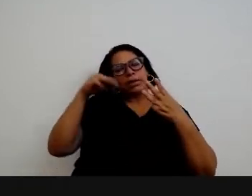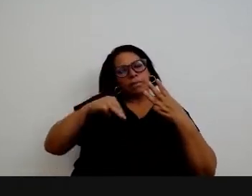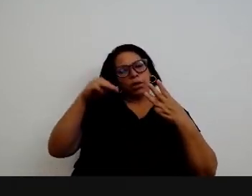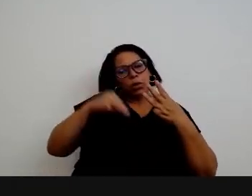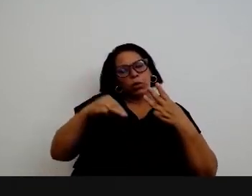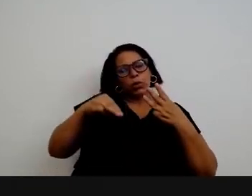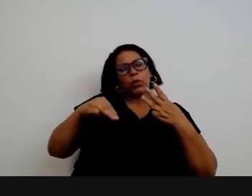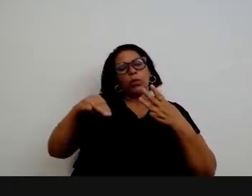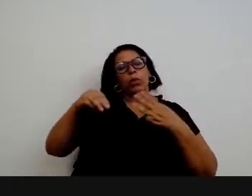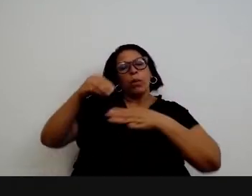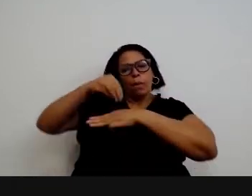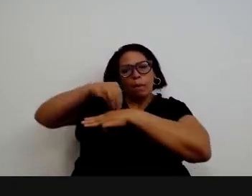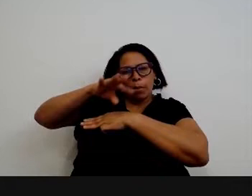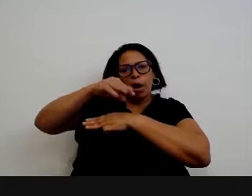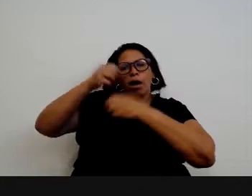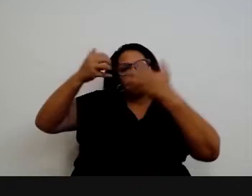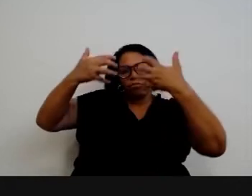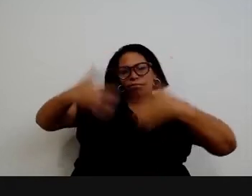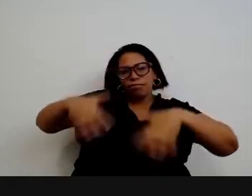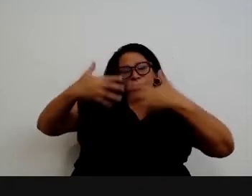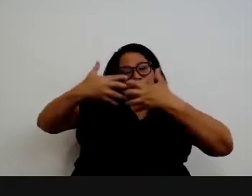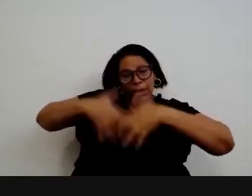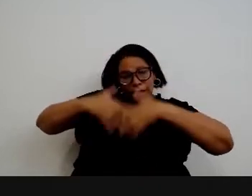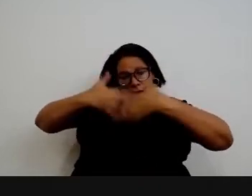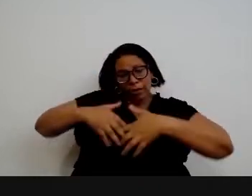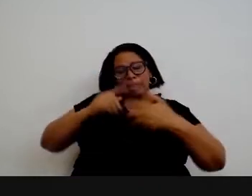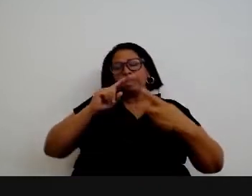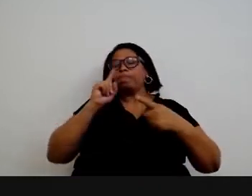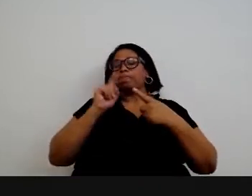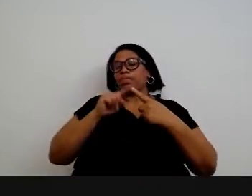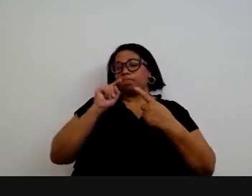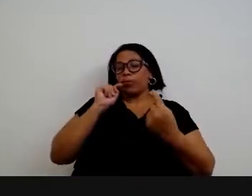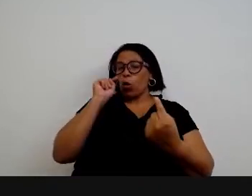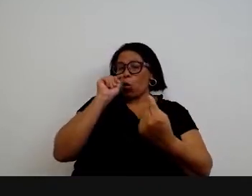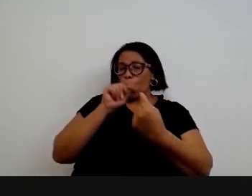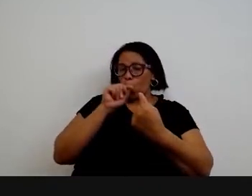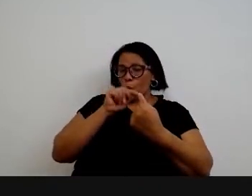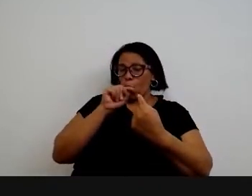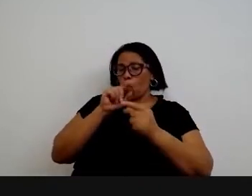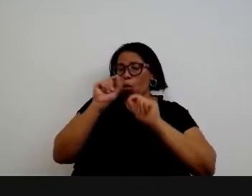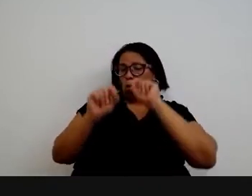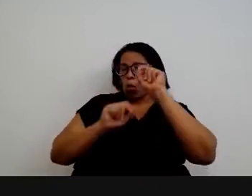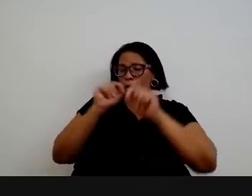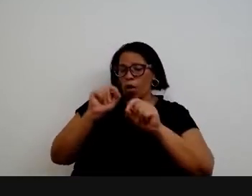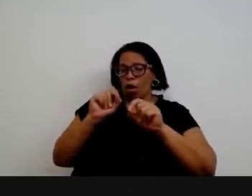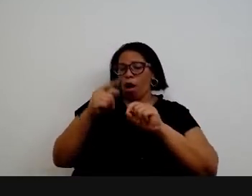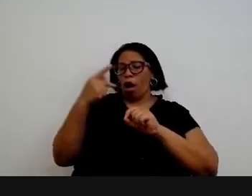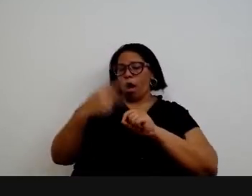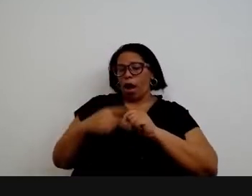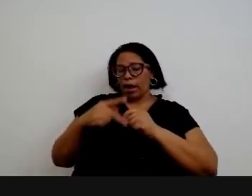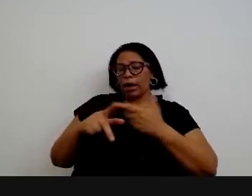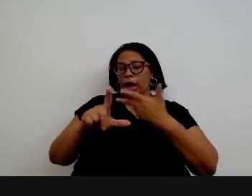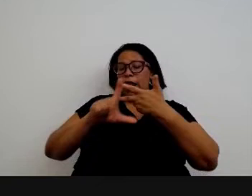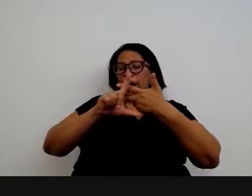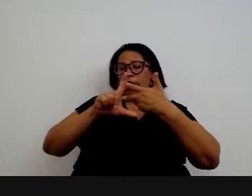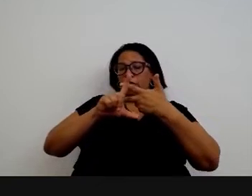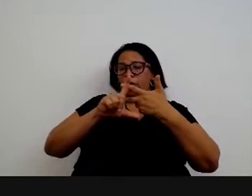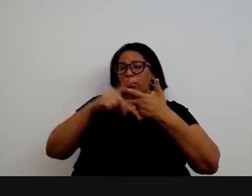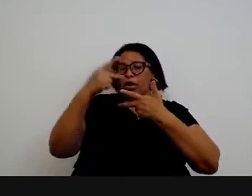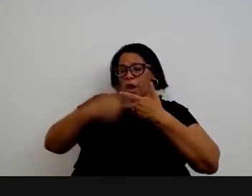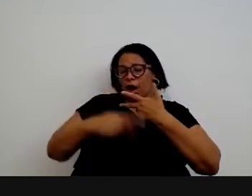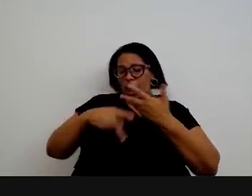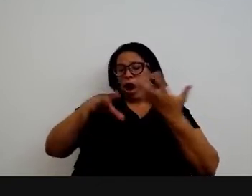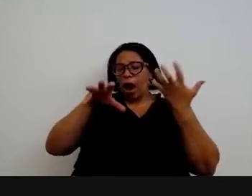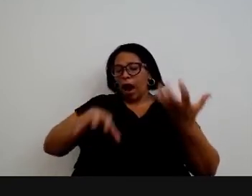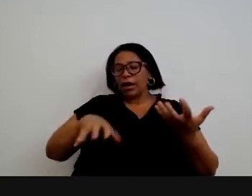minutinhos para fazer essas reflexões. Desafio número 1. O parlamento é a casa da convicção. A convicção mora